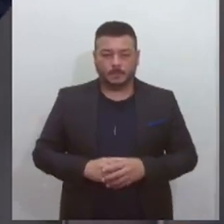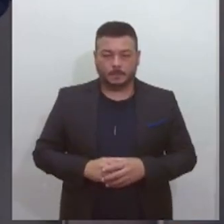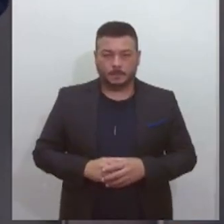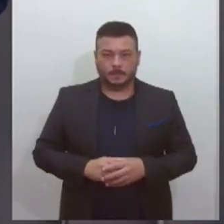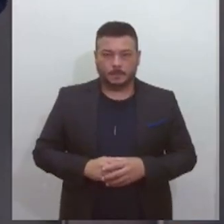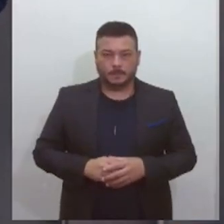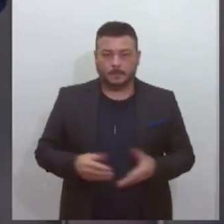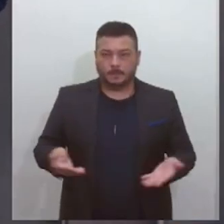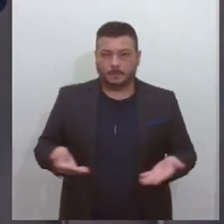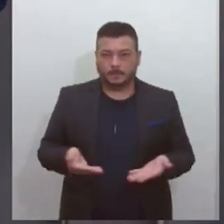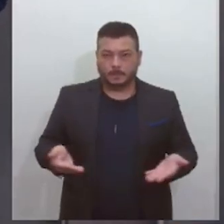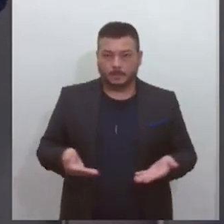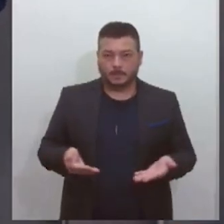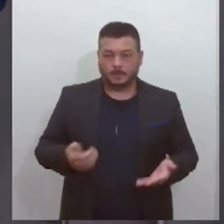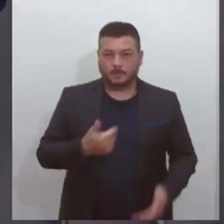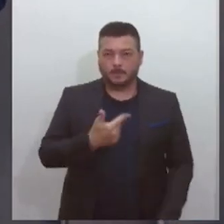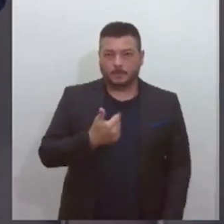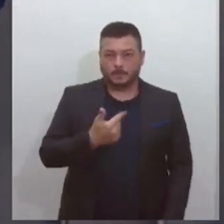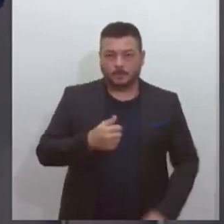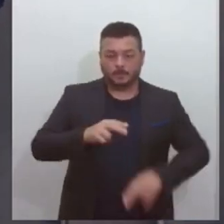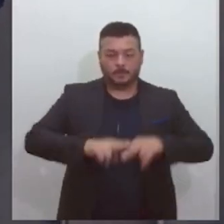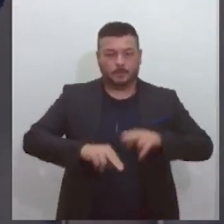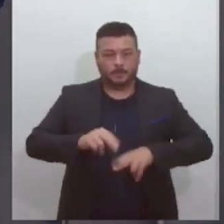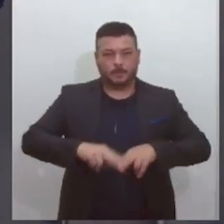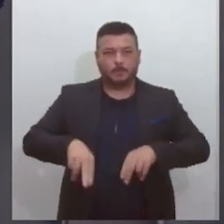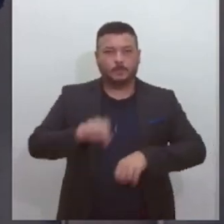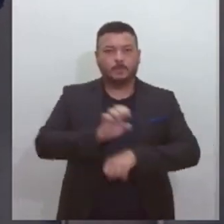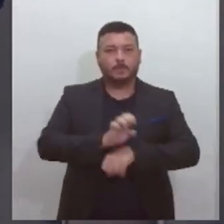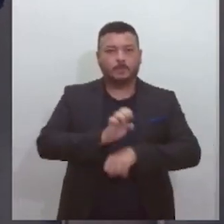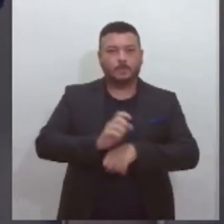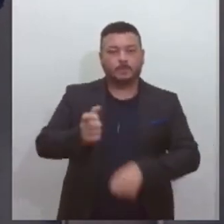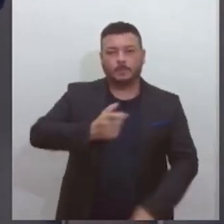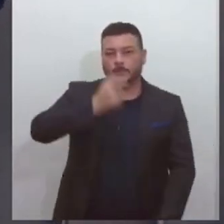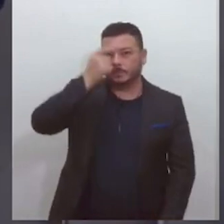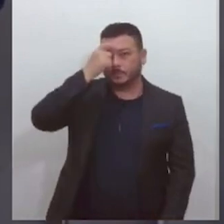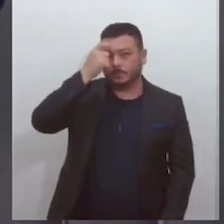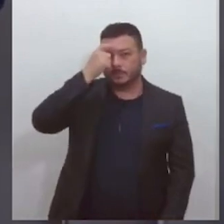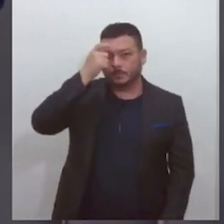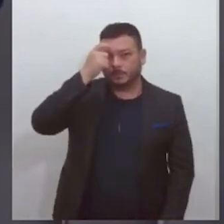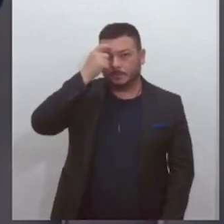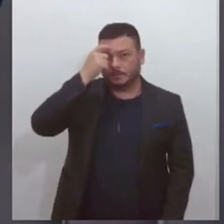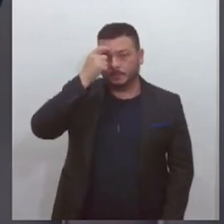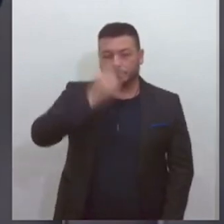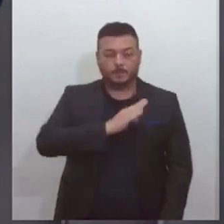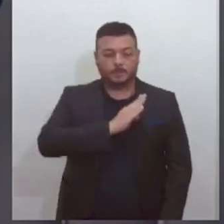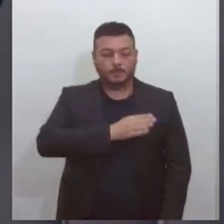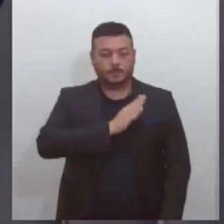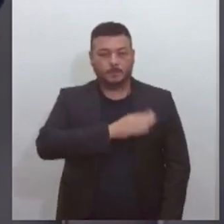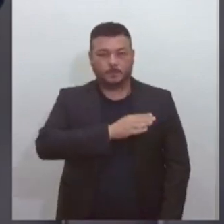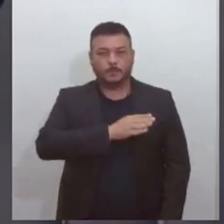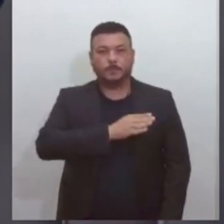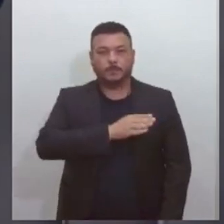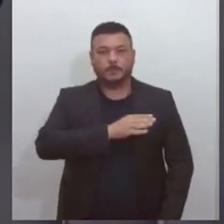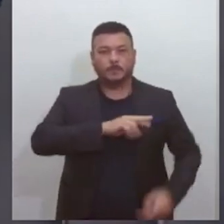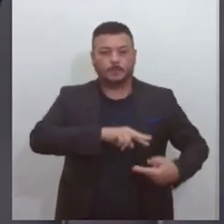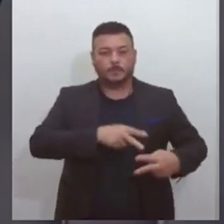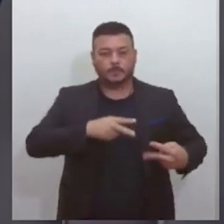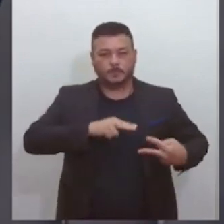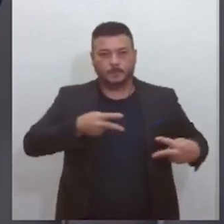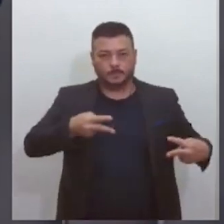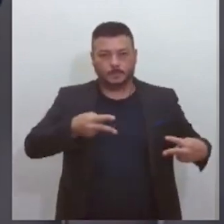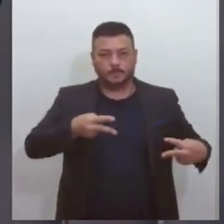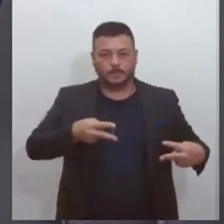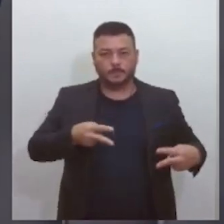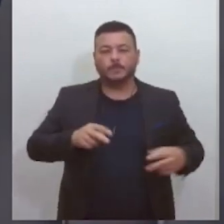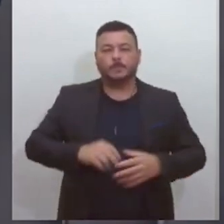12 de junho é o Dia Estadual de Conscientização da Cardiopatia Congênita, nome dado a